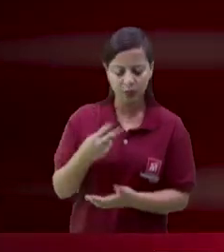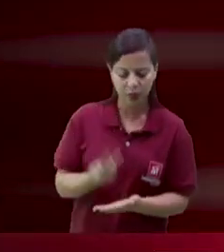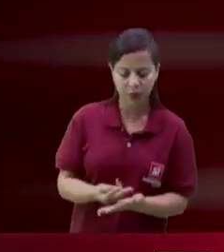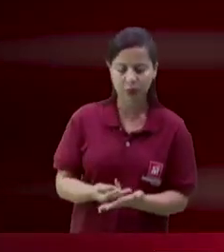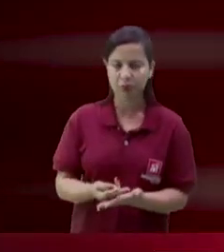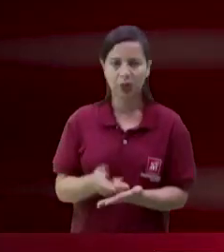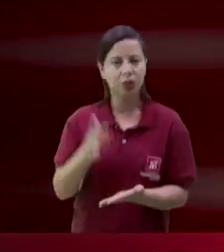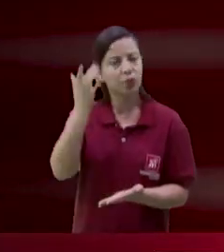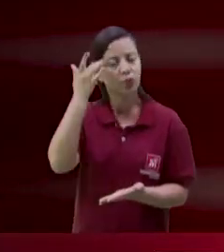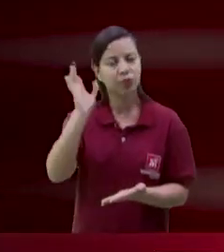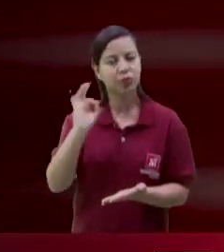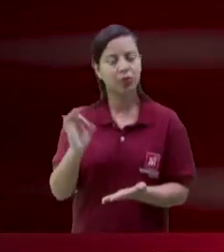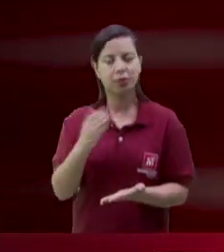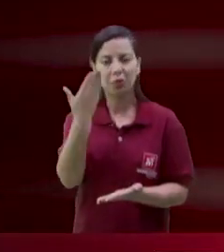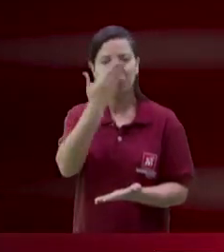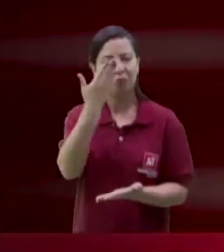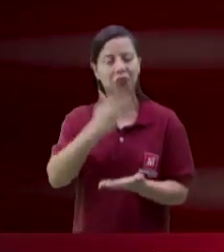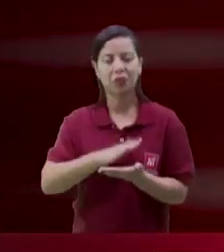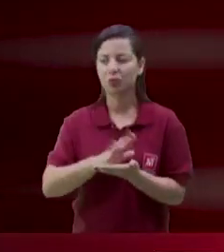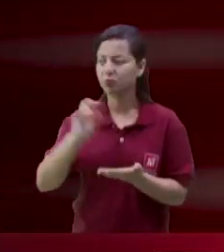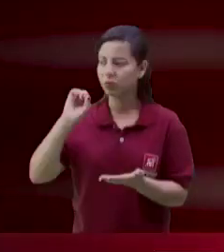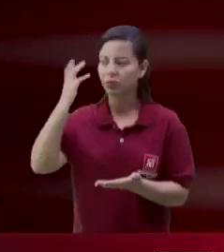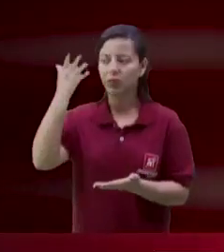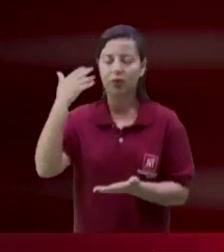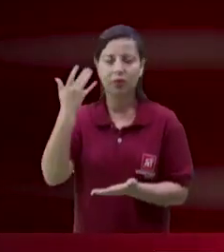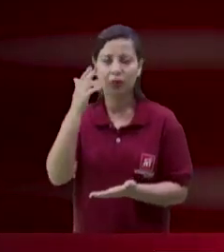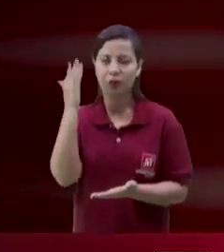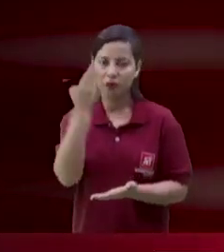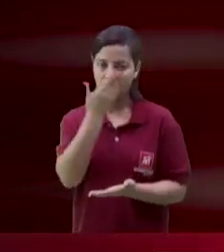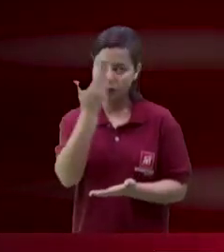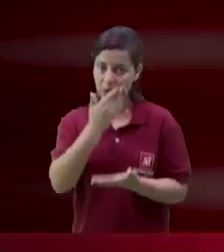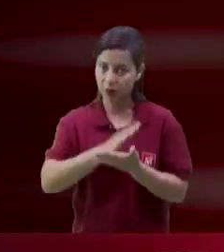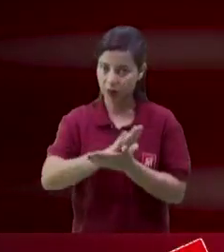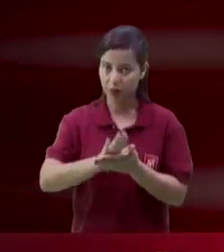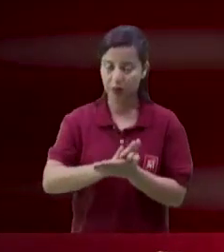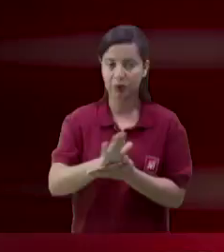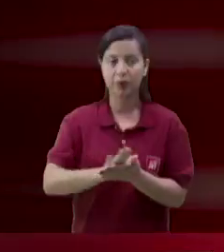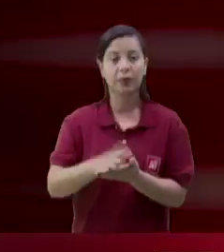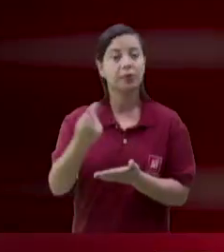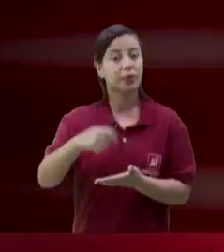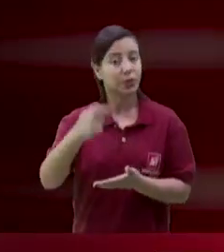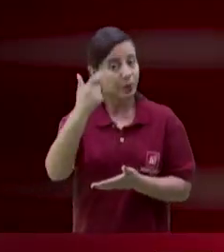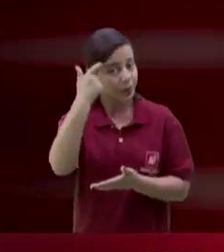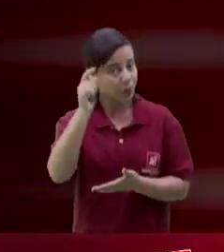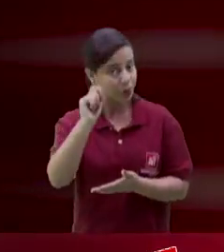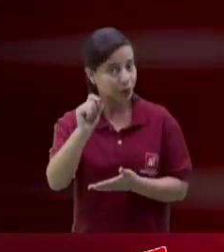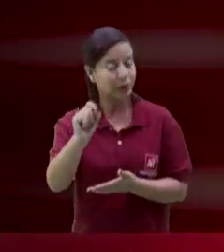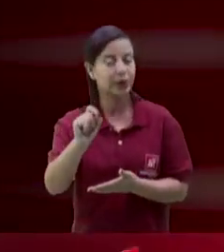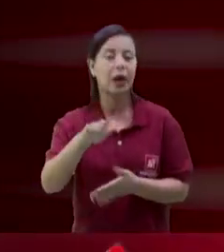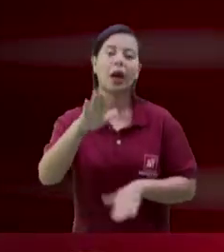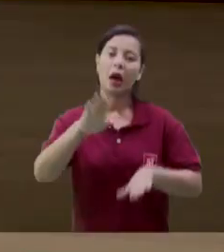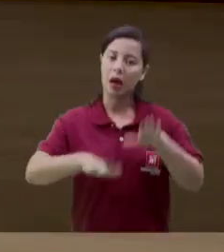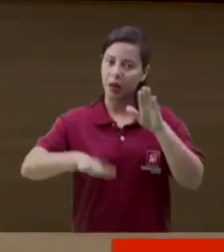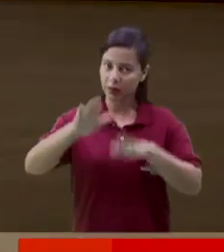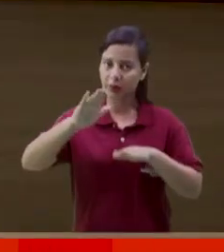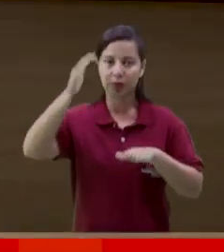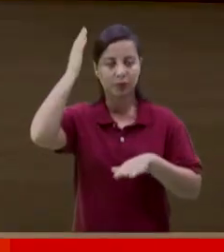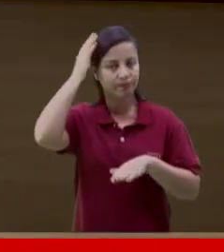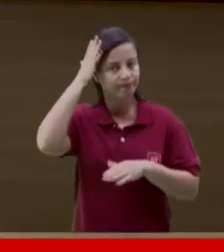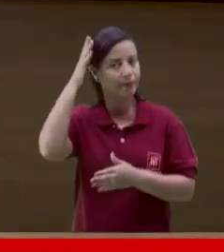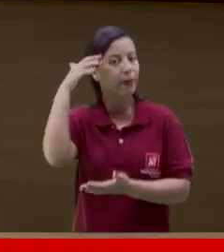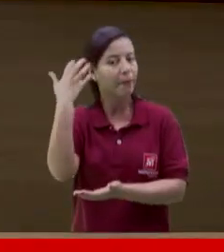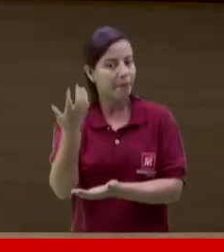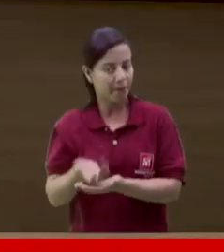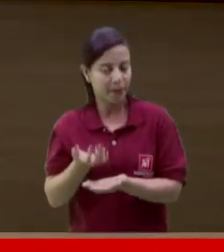situação possível. Então, eu tenho que considerar que um trauma cervical ou craniano pode ter acontecido. E aí,